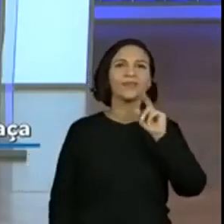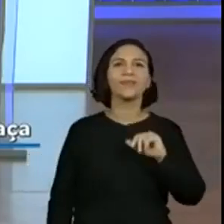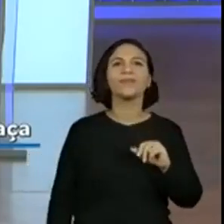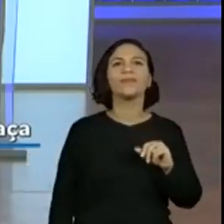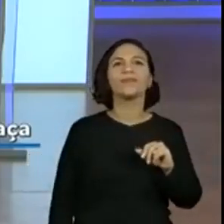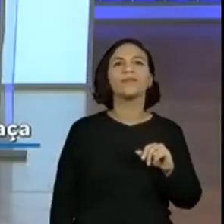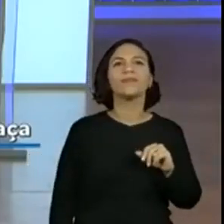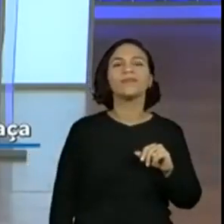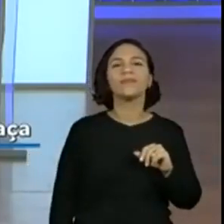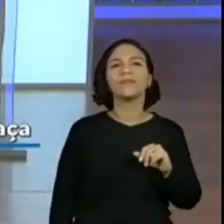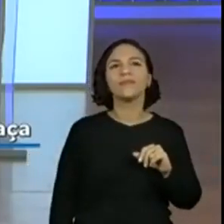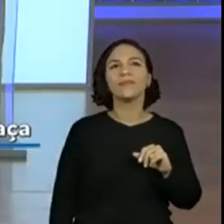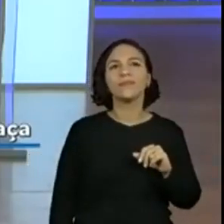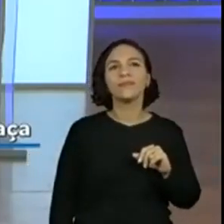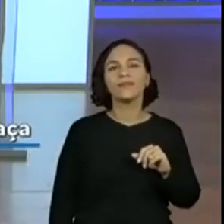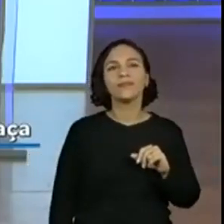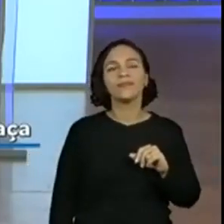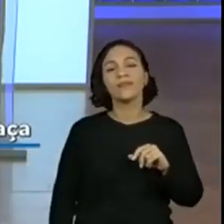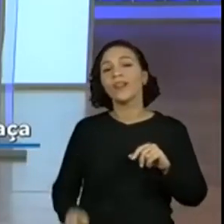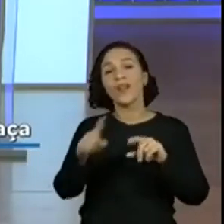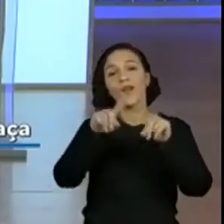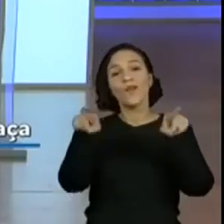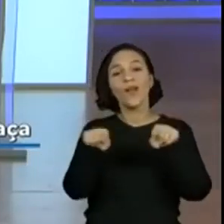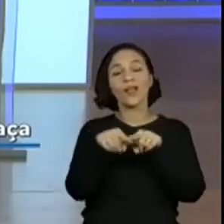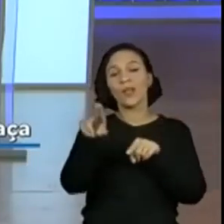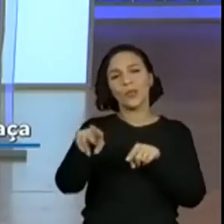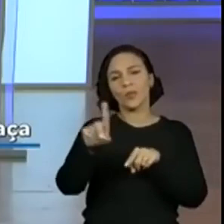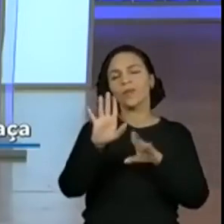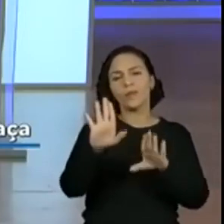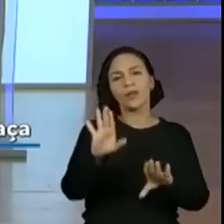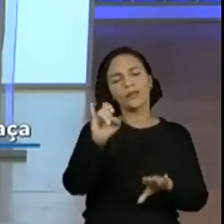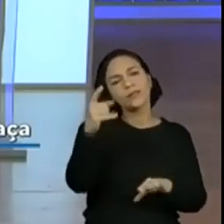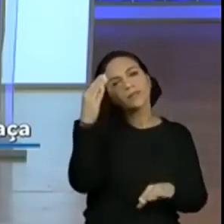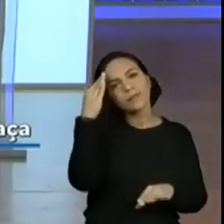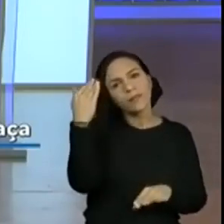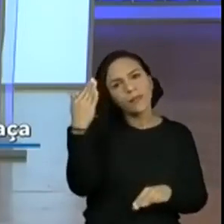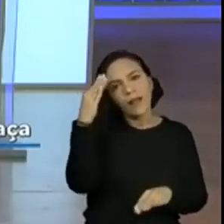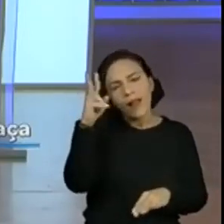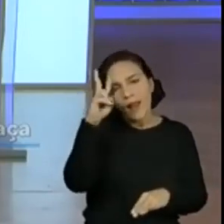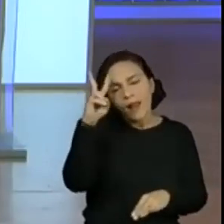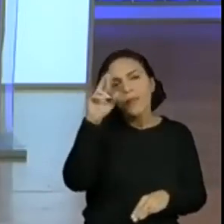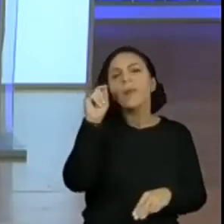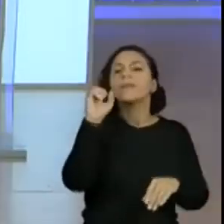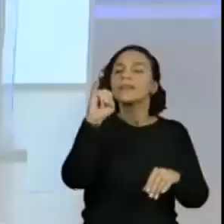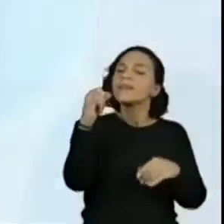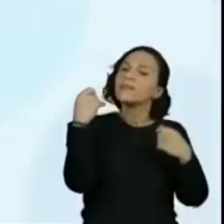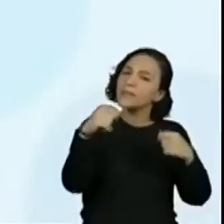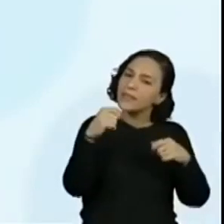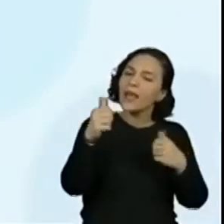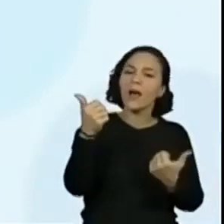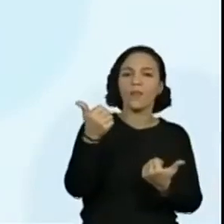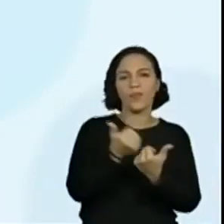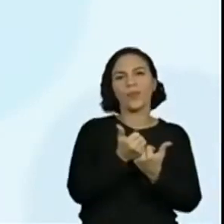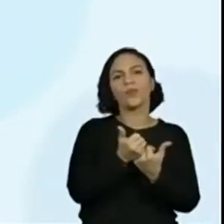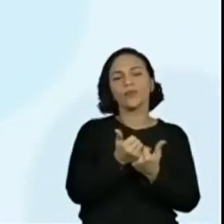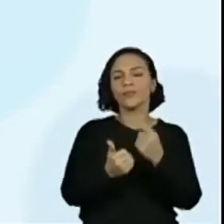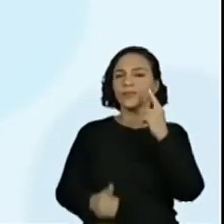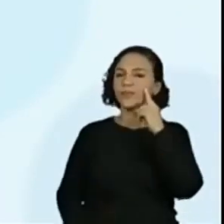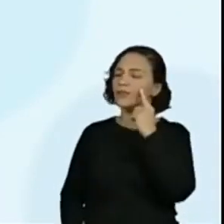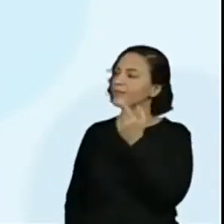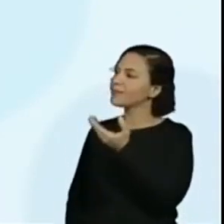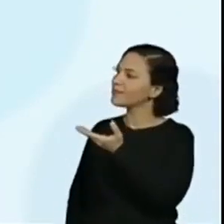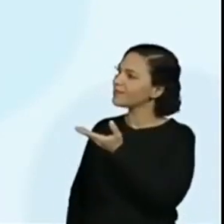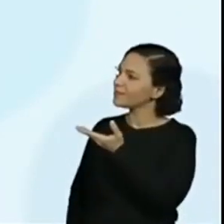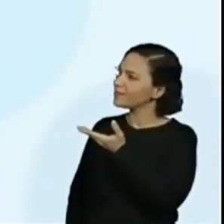até pular aqui. Isso a gente não usou o quadro, mas não esqueçam que pode usar, né? Na verdade, sempre quando tiver apoio. Dúvida, ali do 27